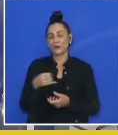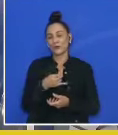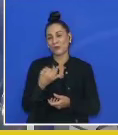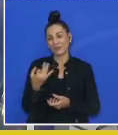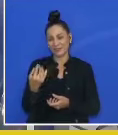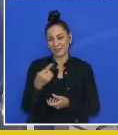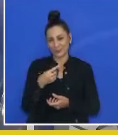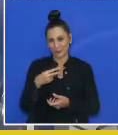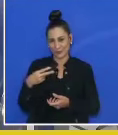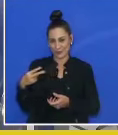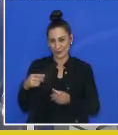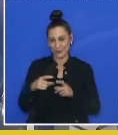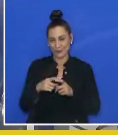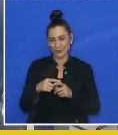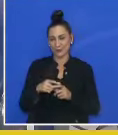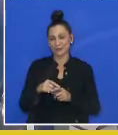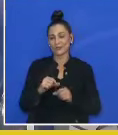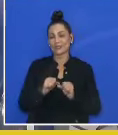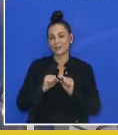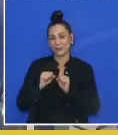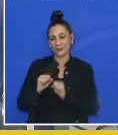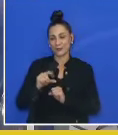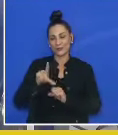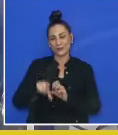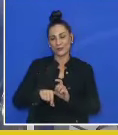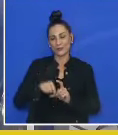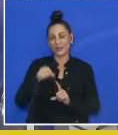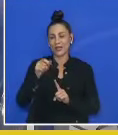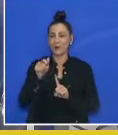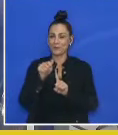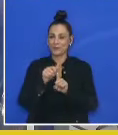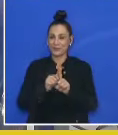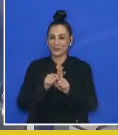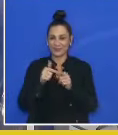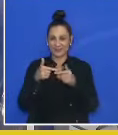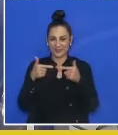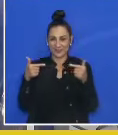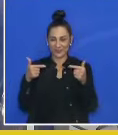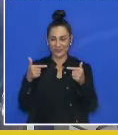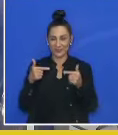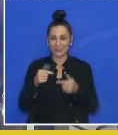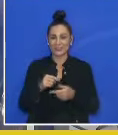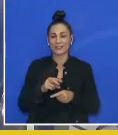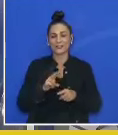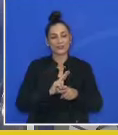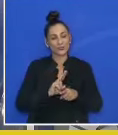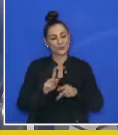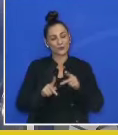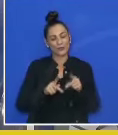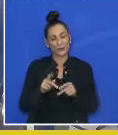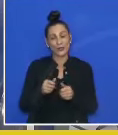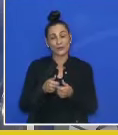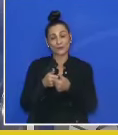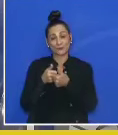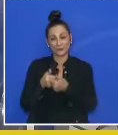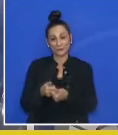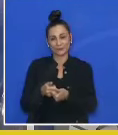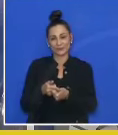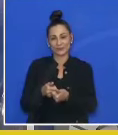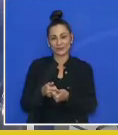numeradas de 01 a 12, para que possamos então sortear o mês da sorte. Nossas auditoras continuam